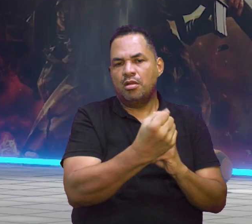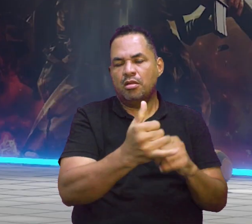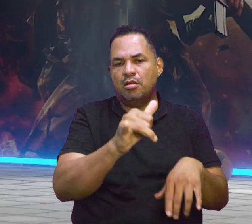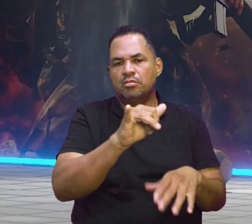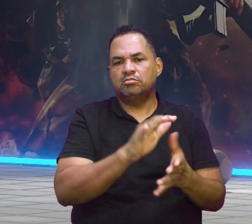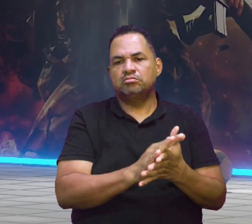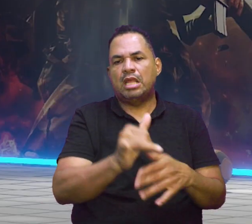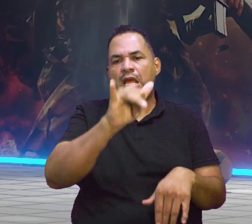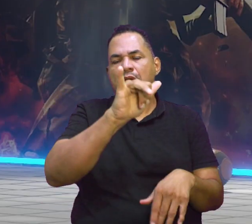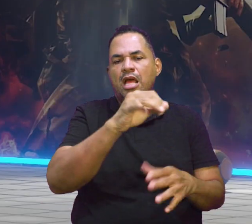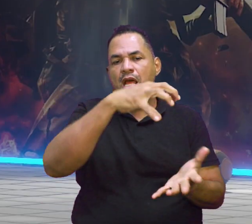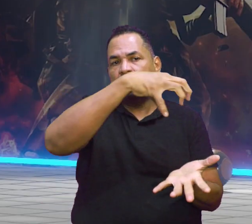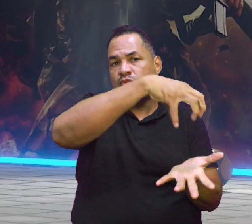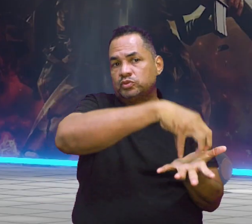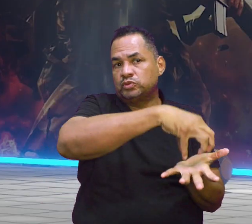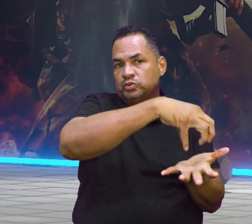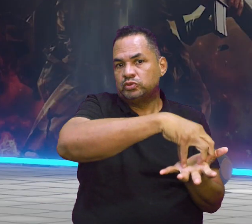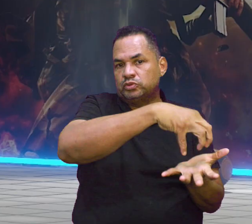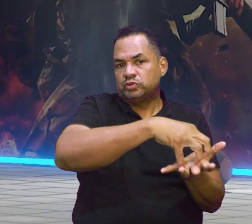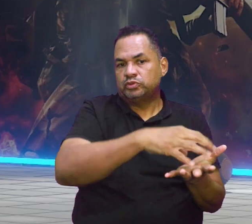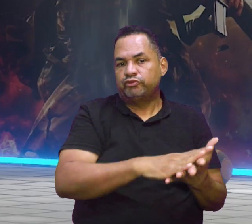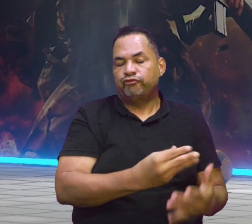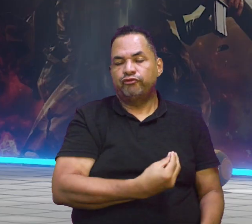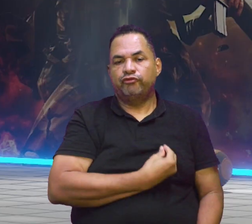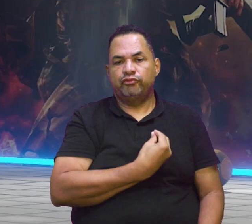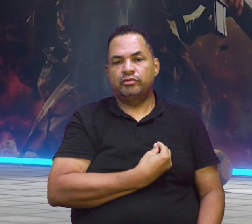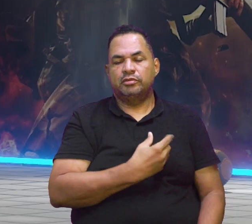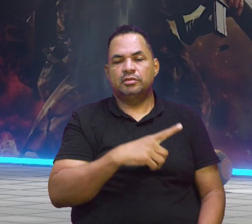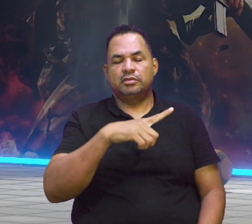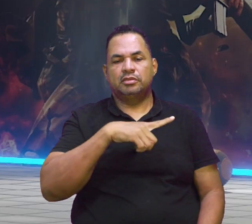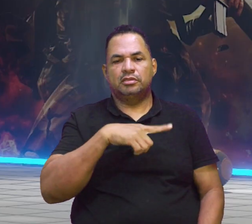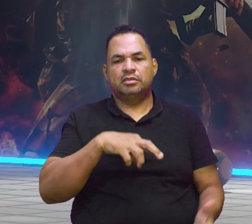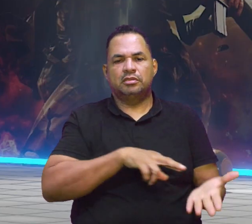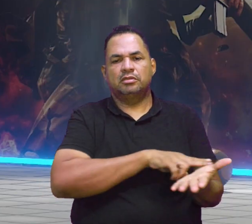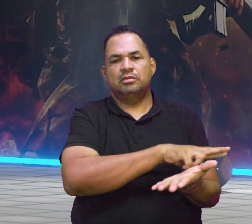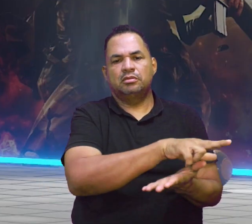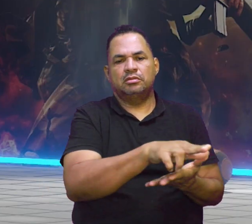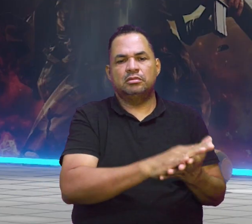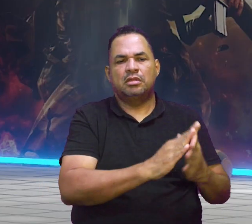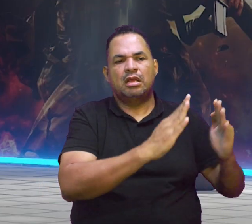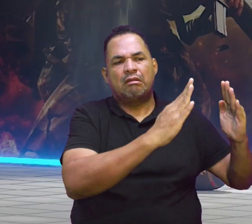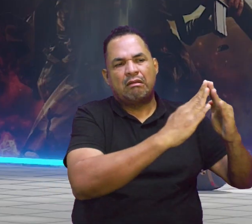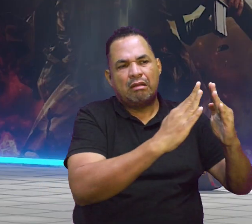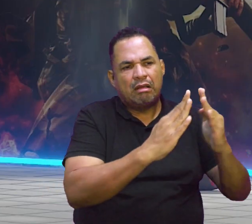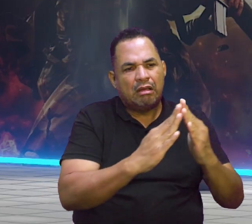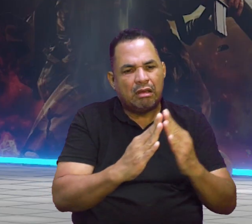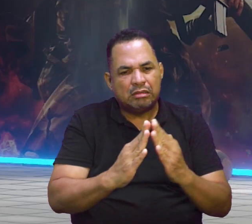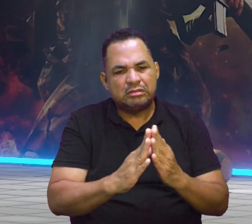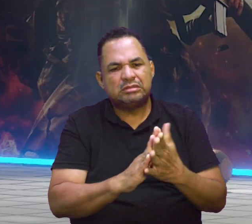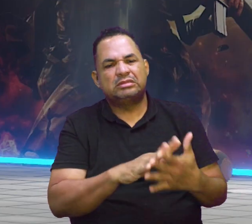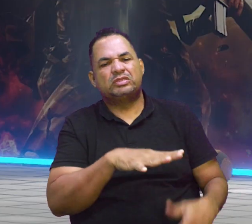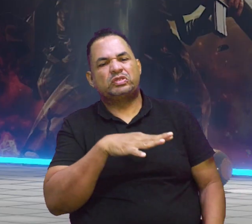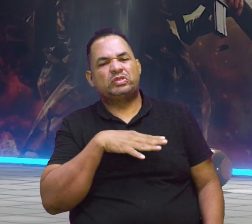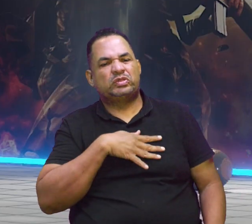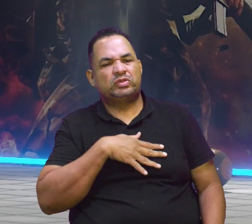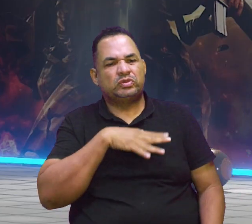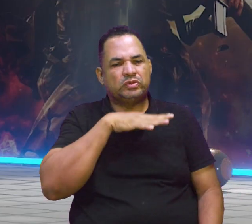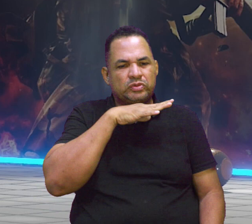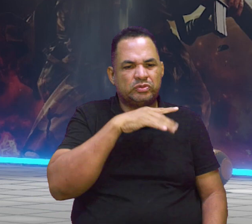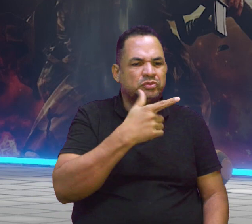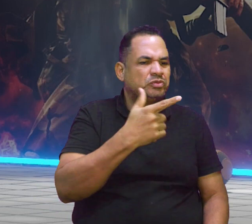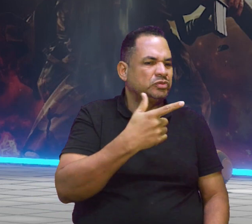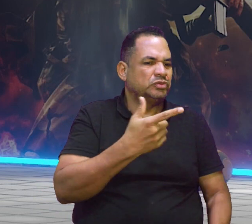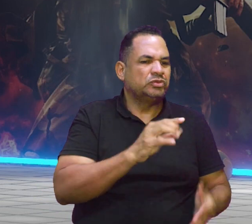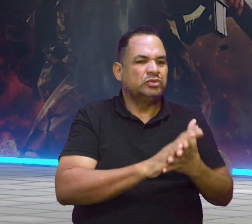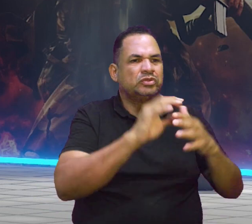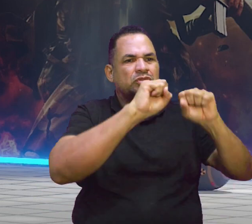morava lá nessa região, nós tínhamos vários cortiços. E como nós não tínhamos água encanada, sistema de